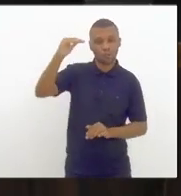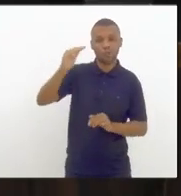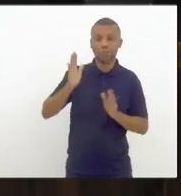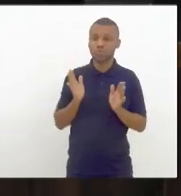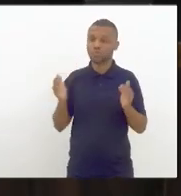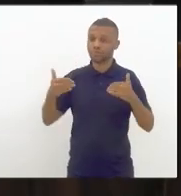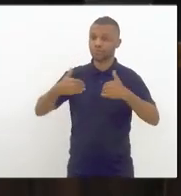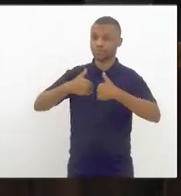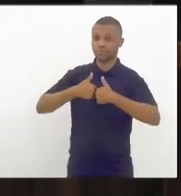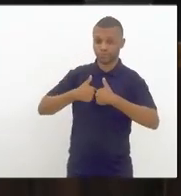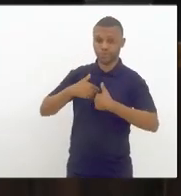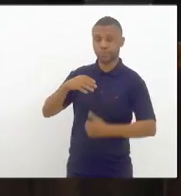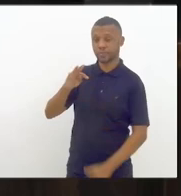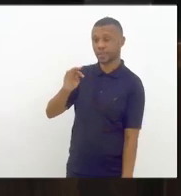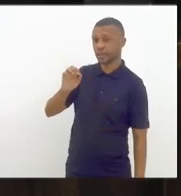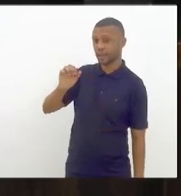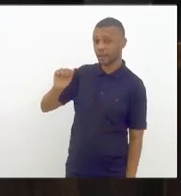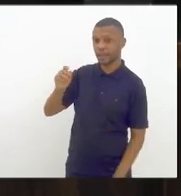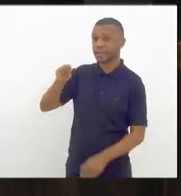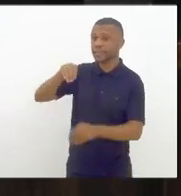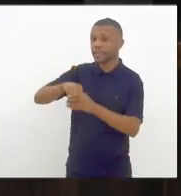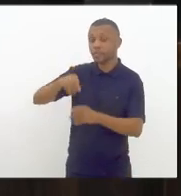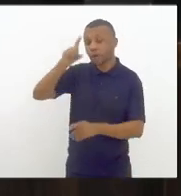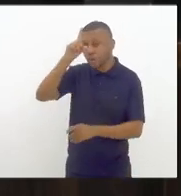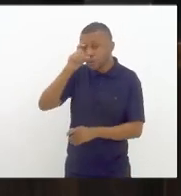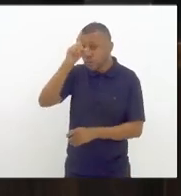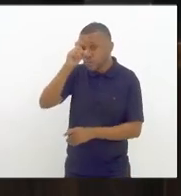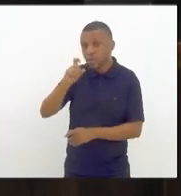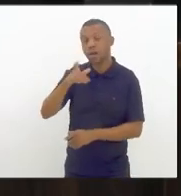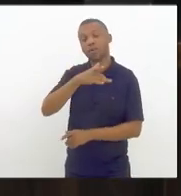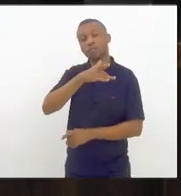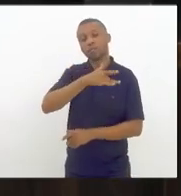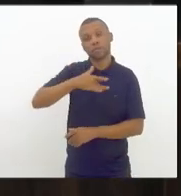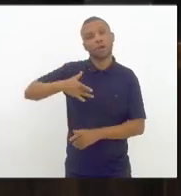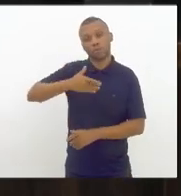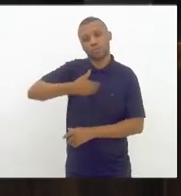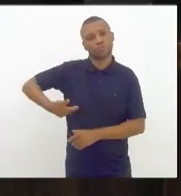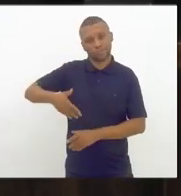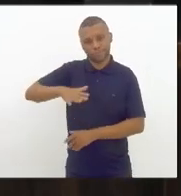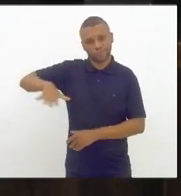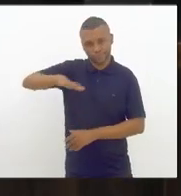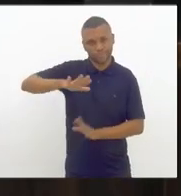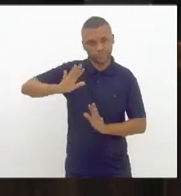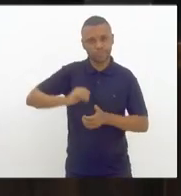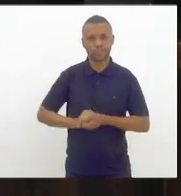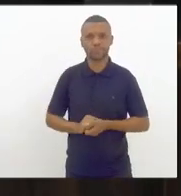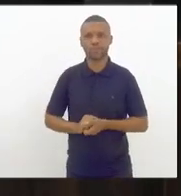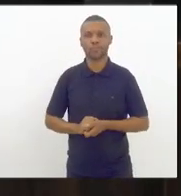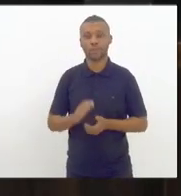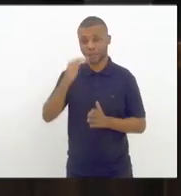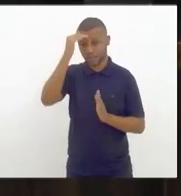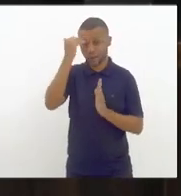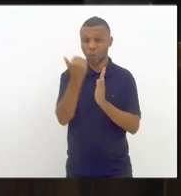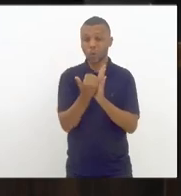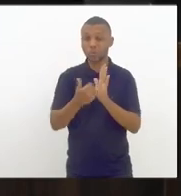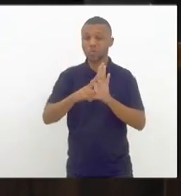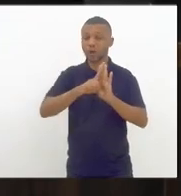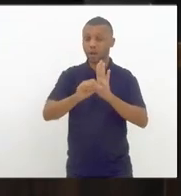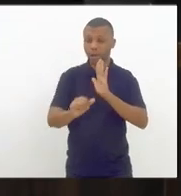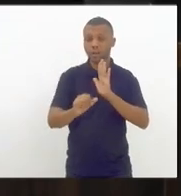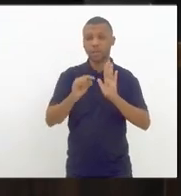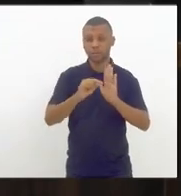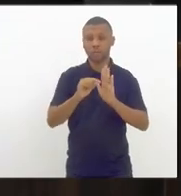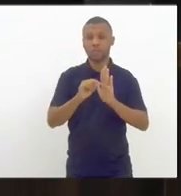de espectro autista na rede pública de saúde, em conformidade com a Lei Estadual 9.395, de 9 de setembro de 21.